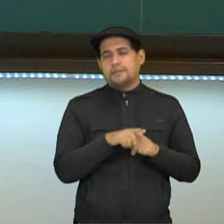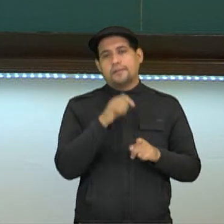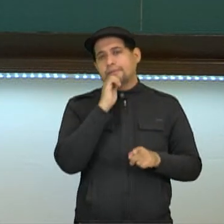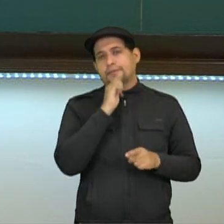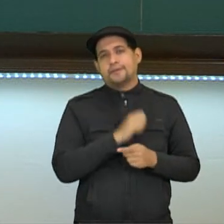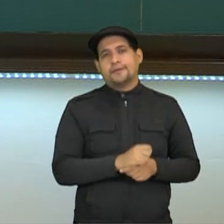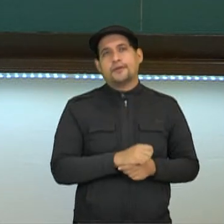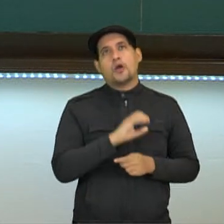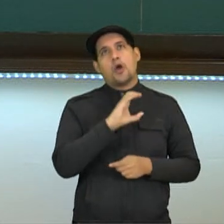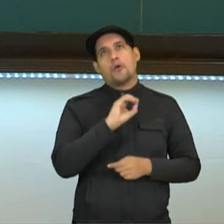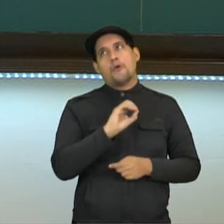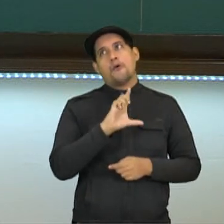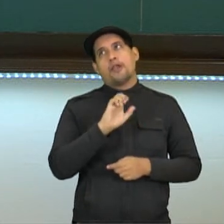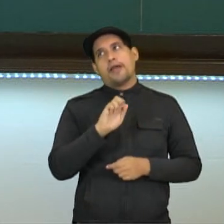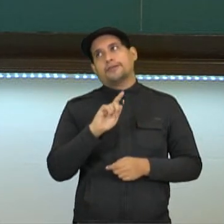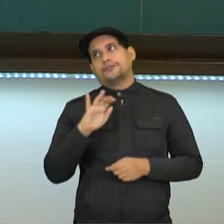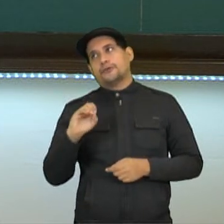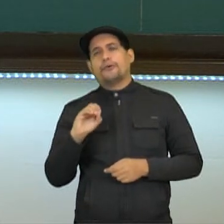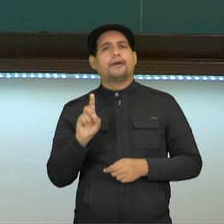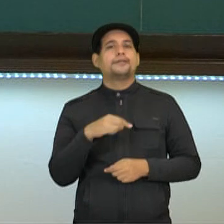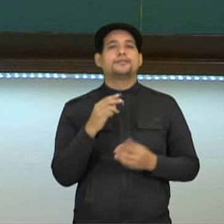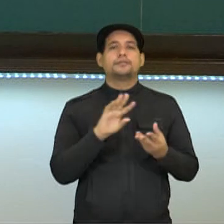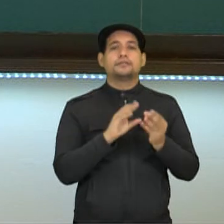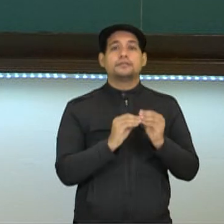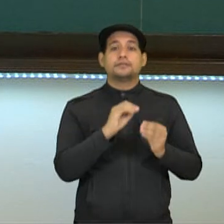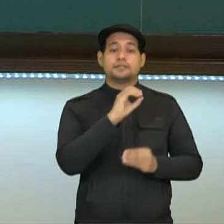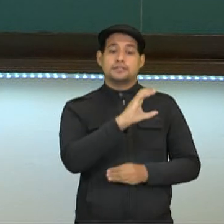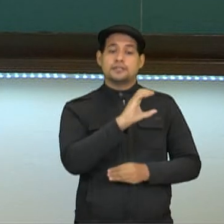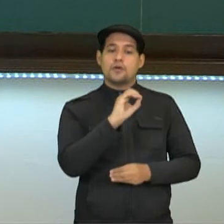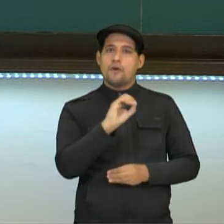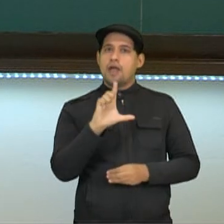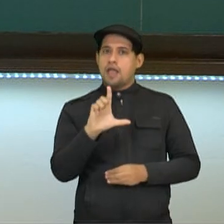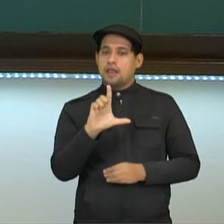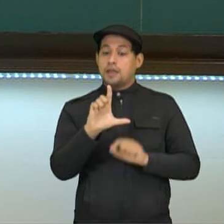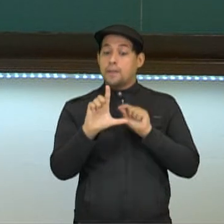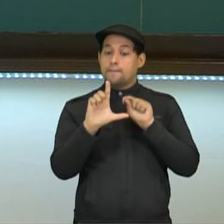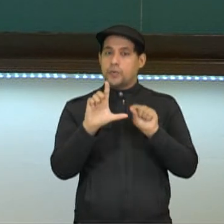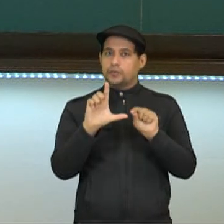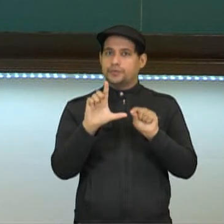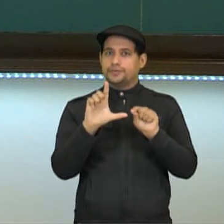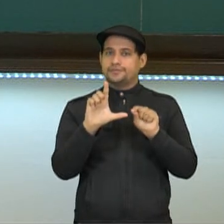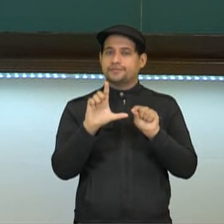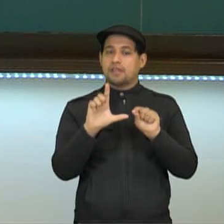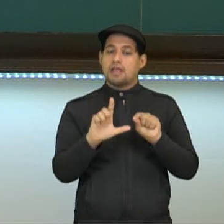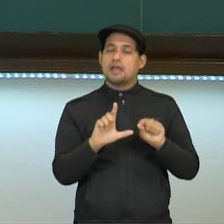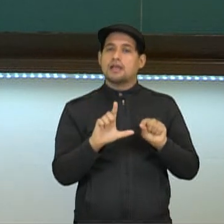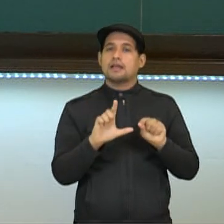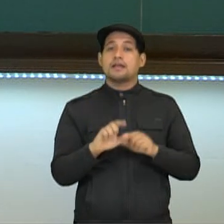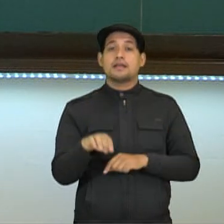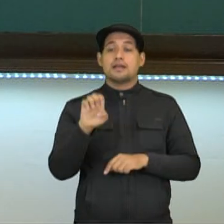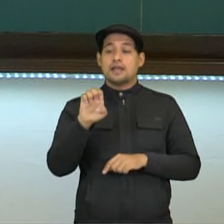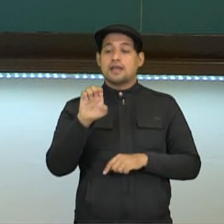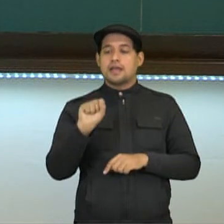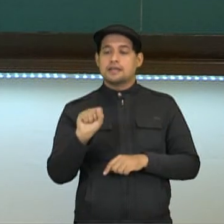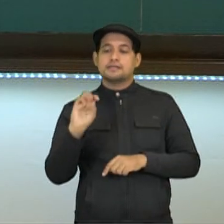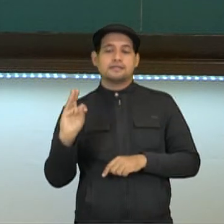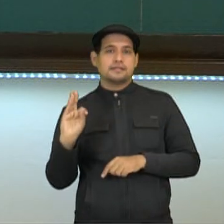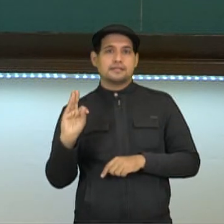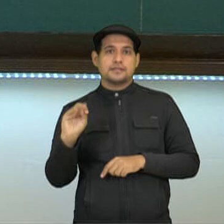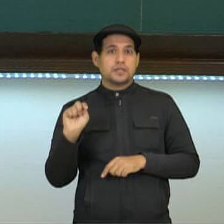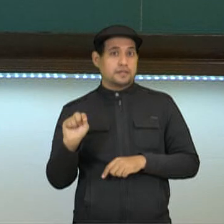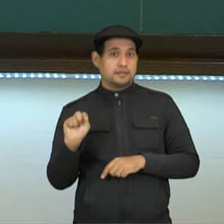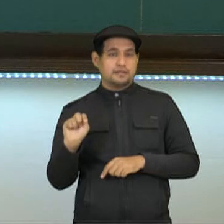escrevendo colégio, a gente coloca C-O-L, ponto. Estadual,